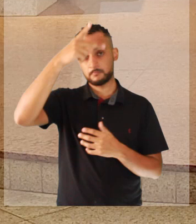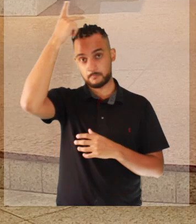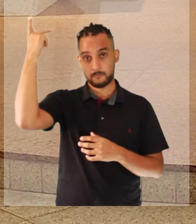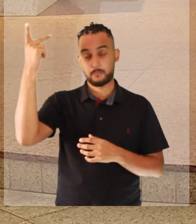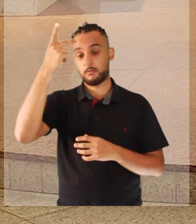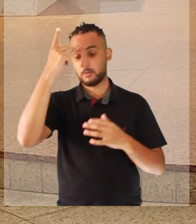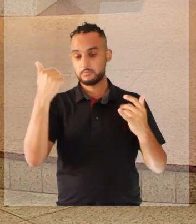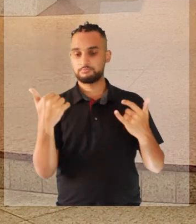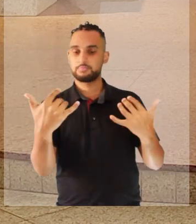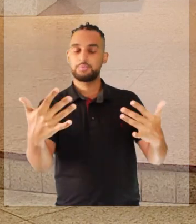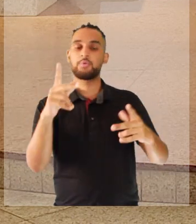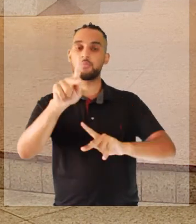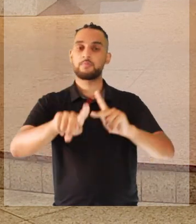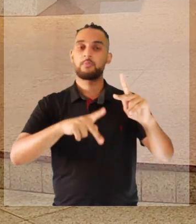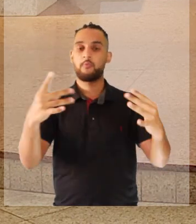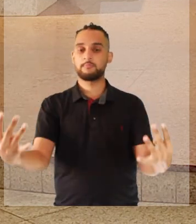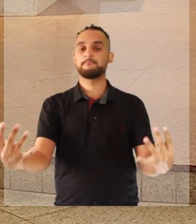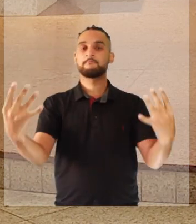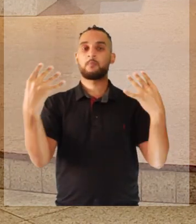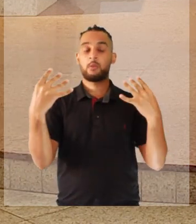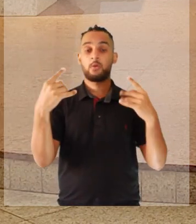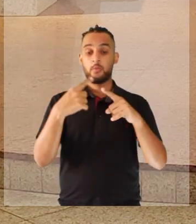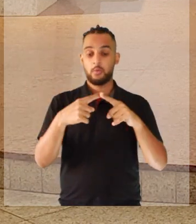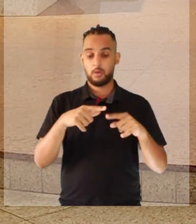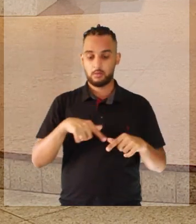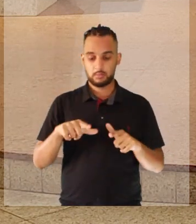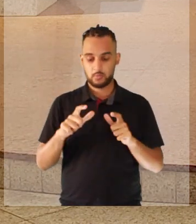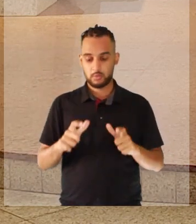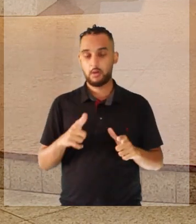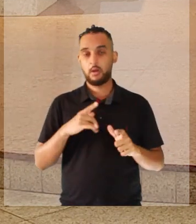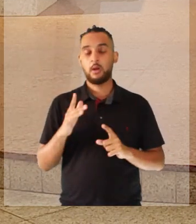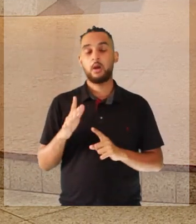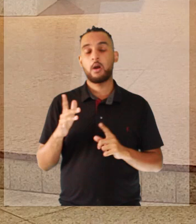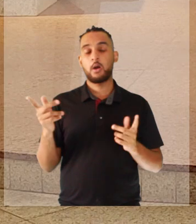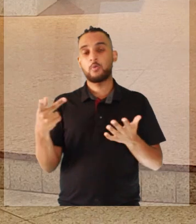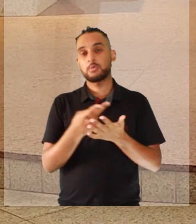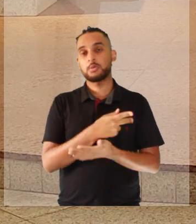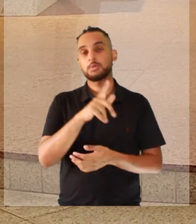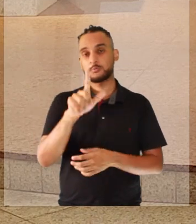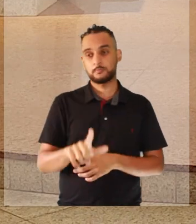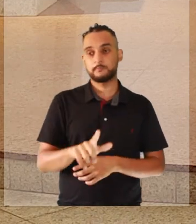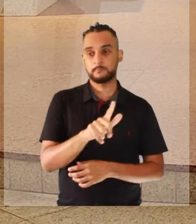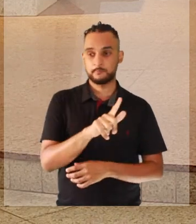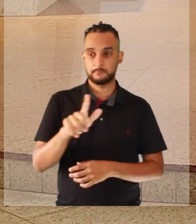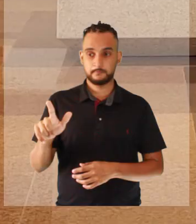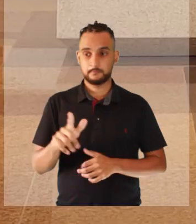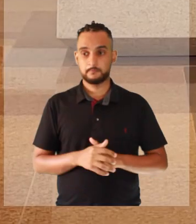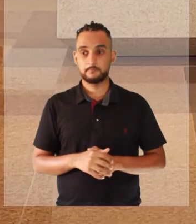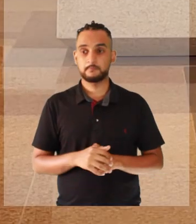para onde a assembleia litúrgica converge, porque ali está acontecendo uma ação litúrgica.